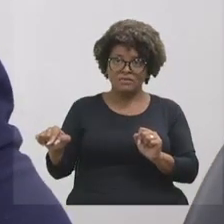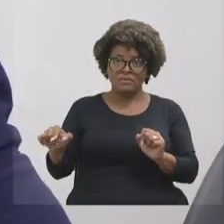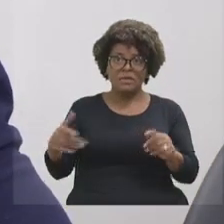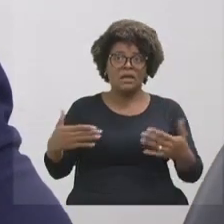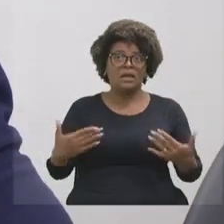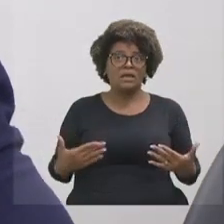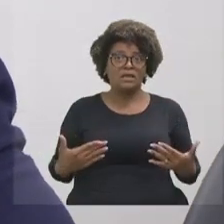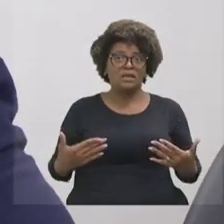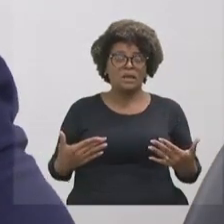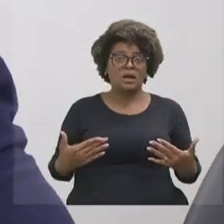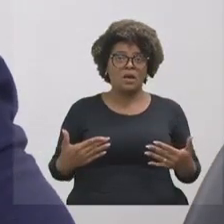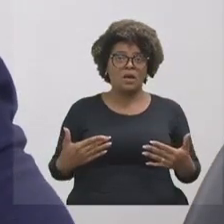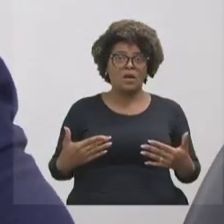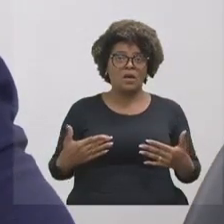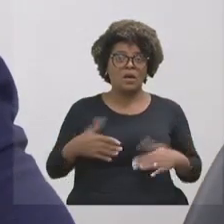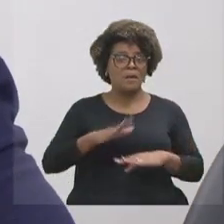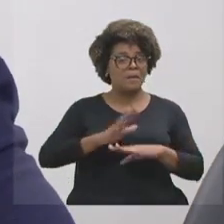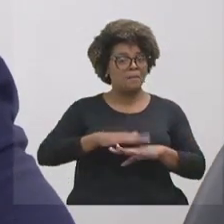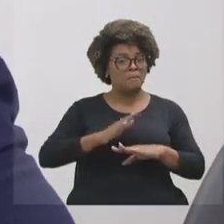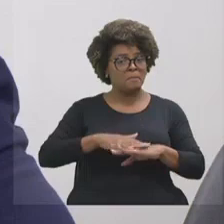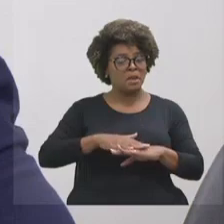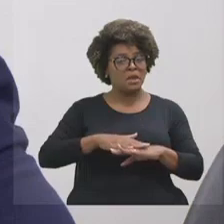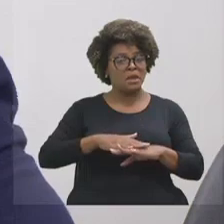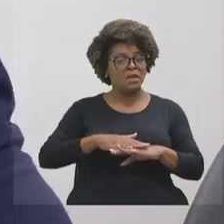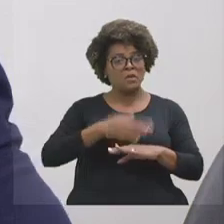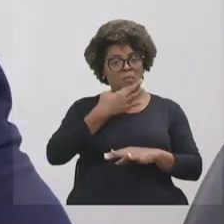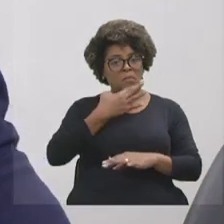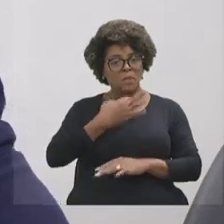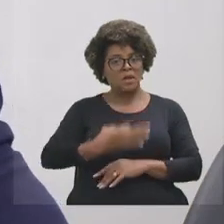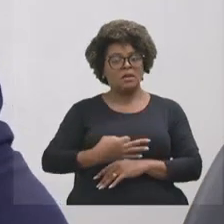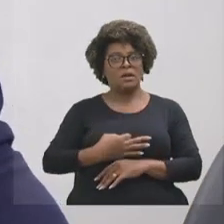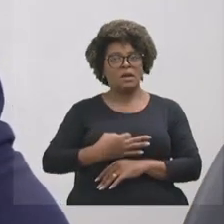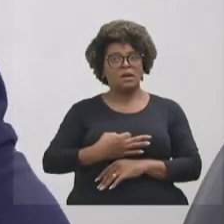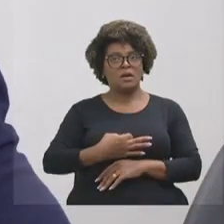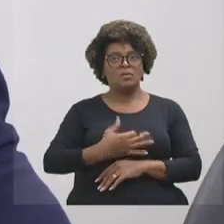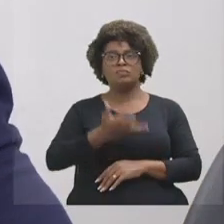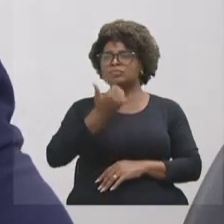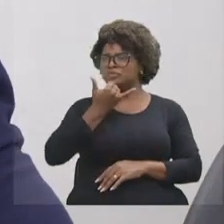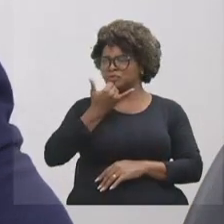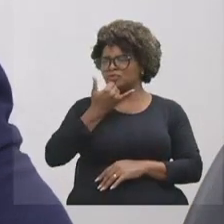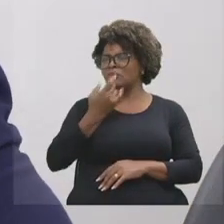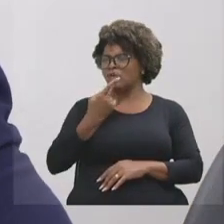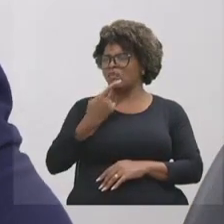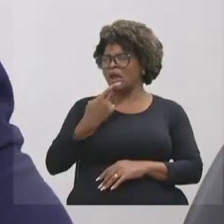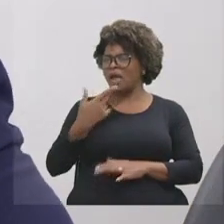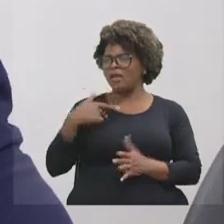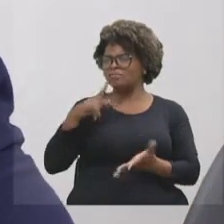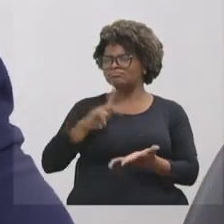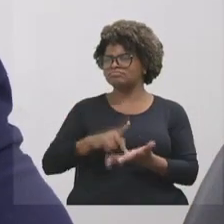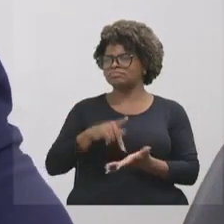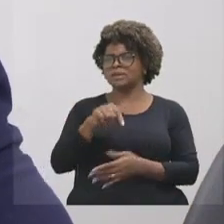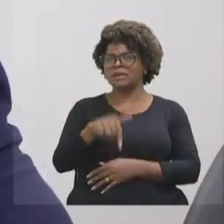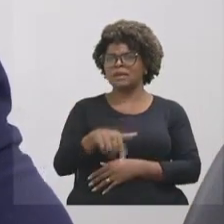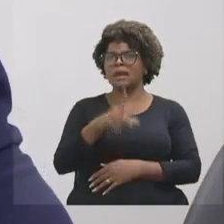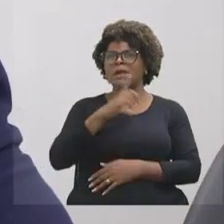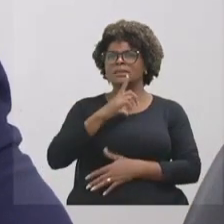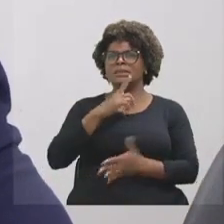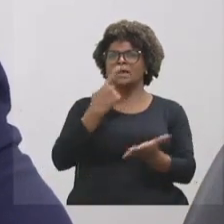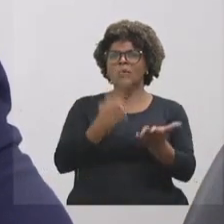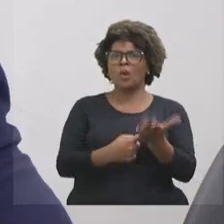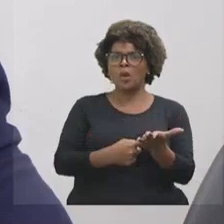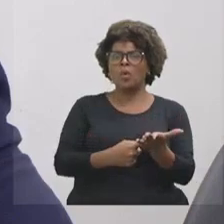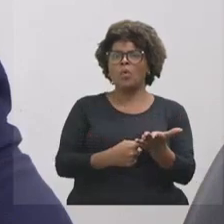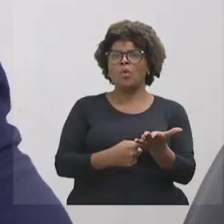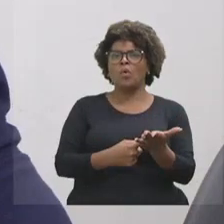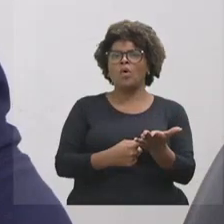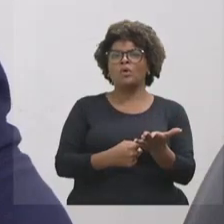na minha visão Desculpa seu se eu vou usar um termo muito forte mas eu vou ser verdadeiro nas minhas falas existe um acordo entre o